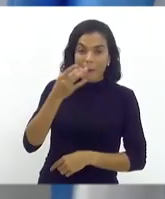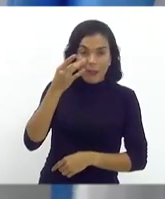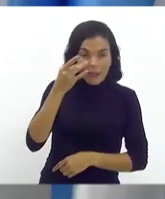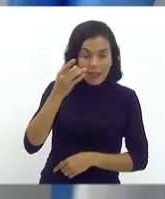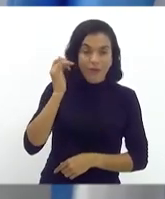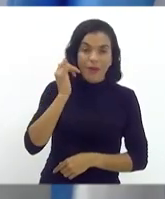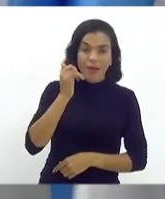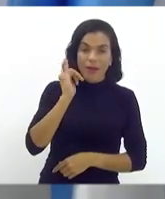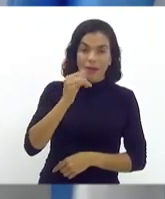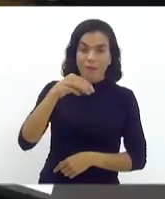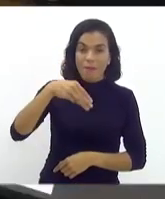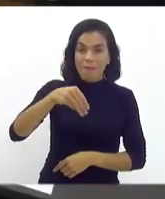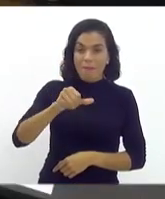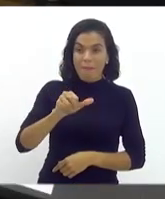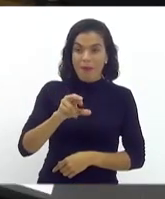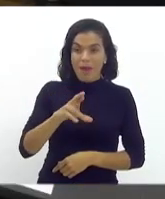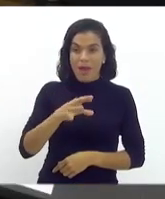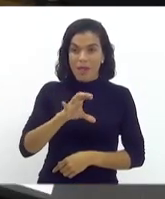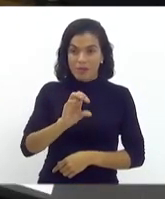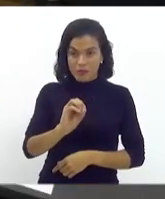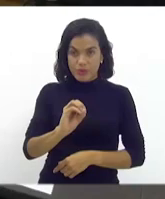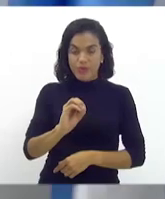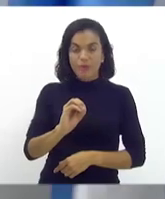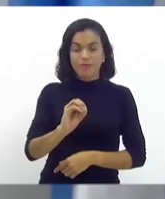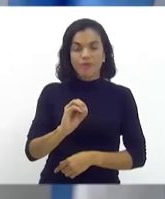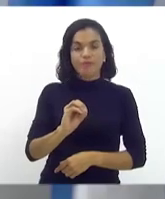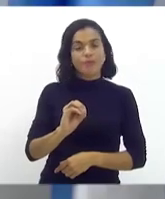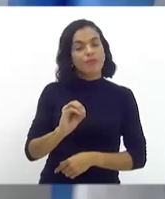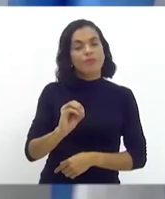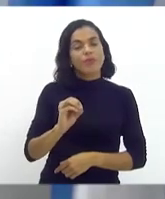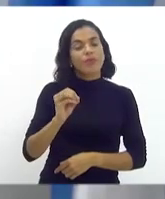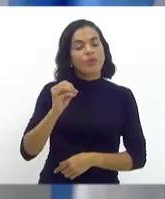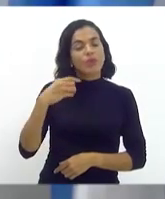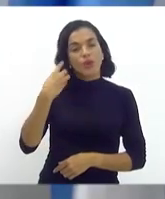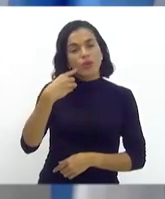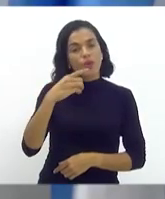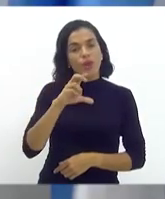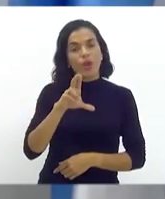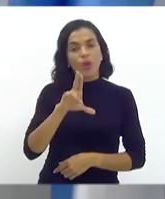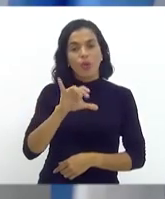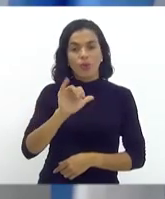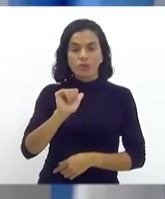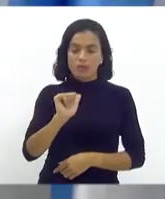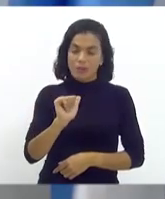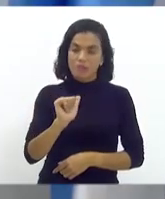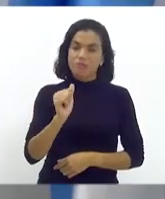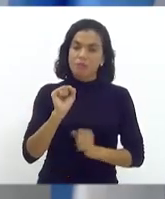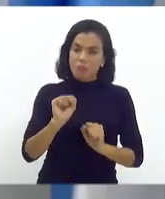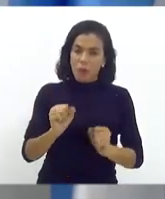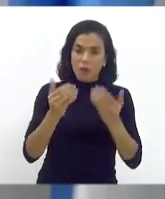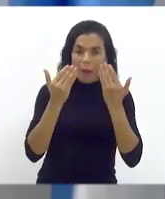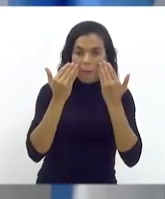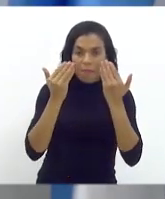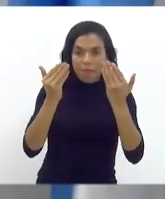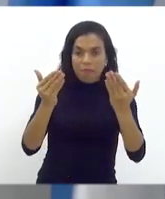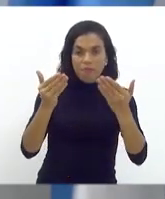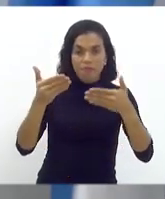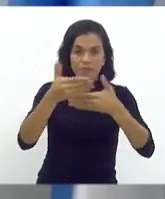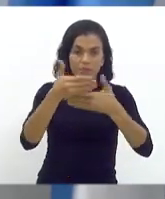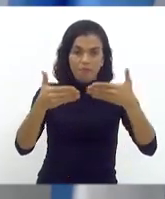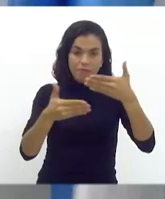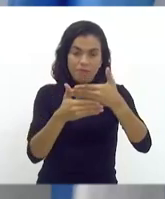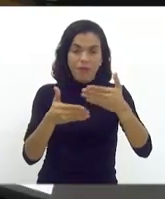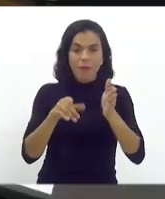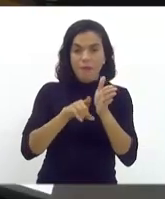Deputado Márcio Gualberto nesta sessão por favor Doutora Lucena a senhora pode apresentar aí essa